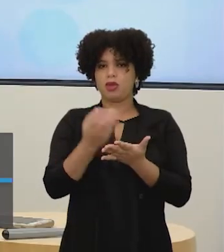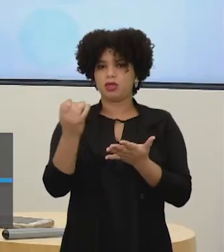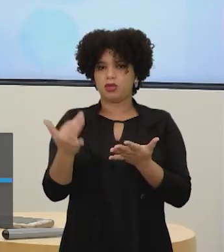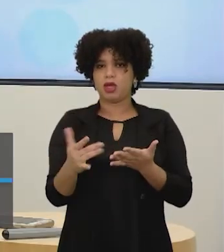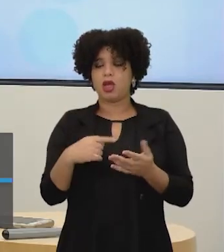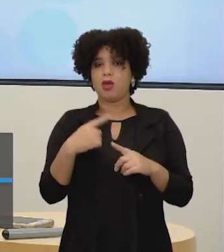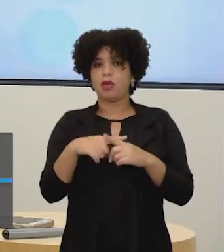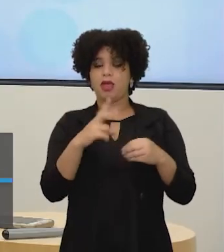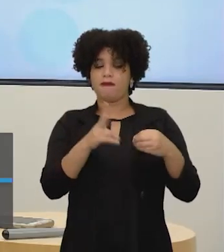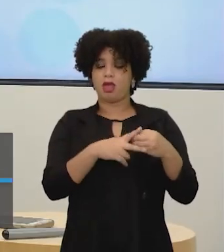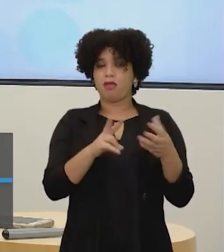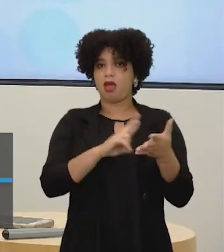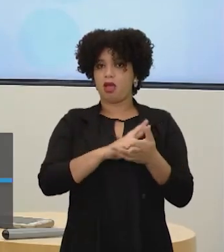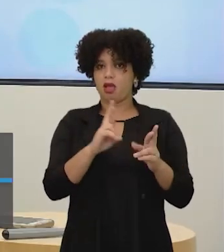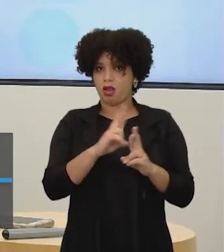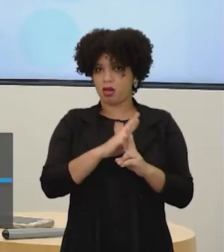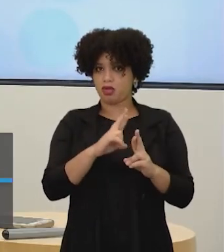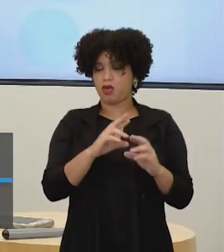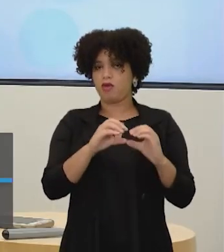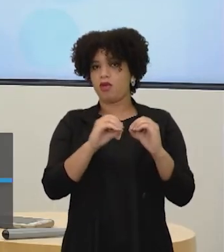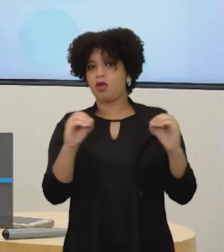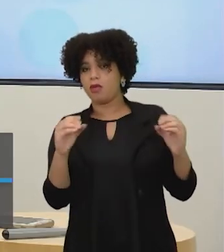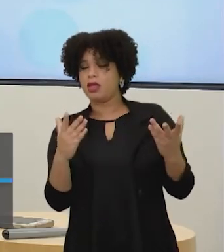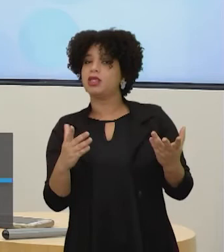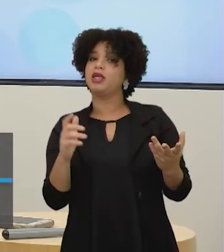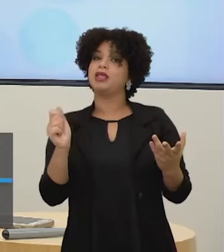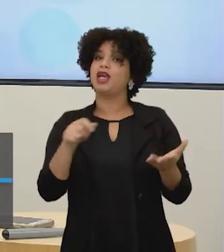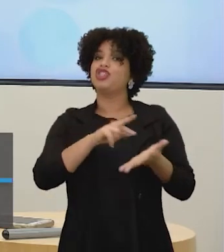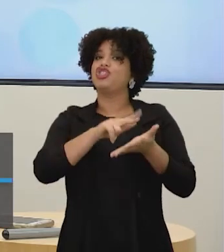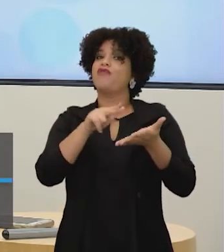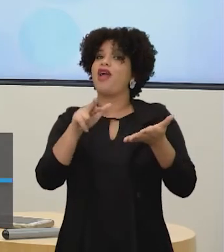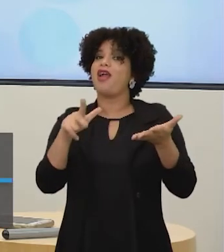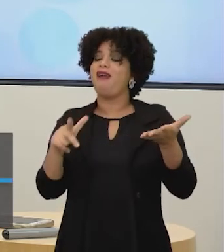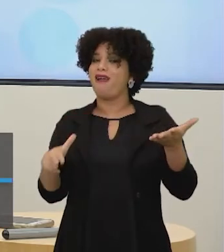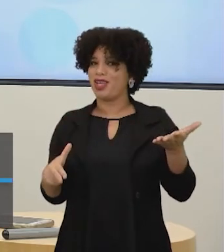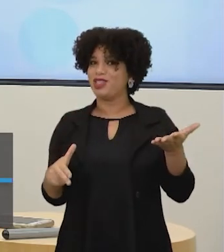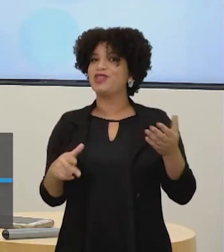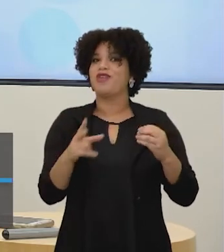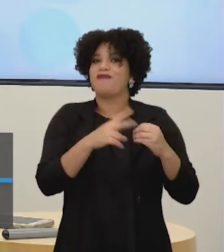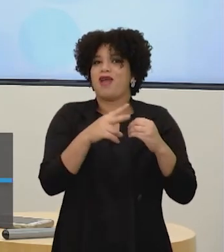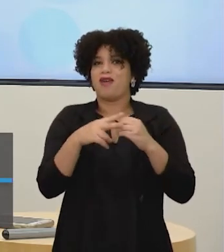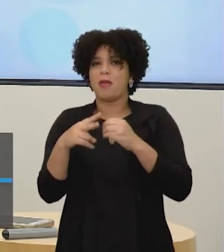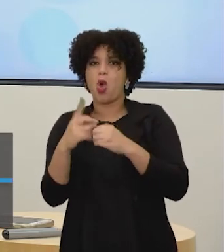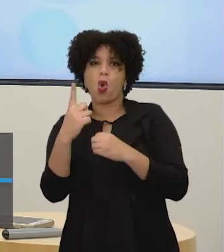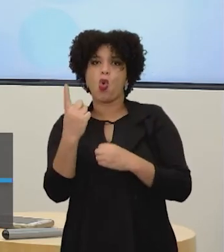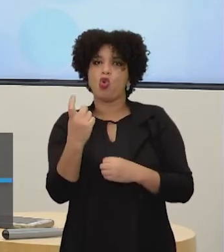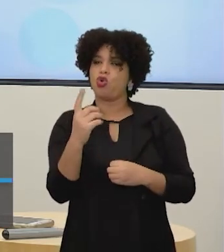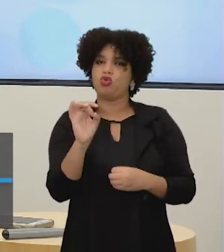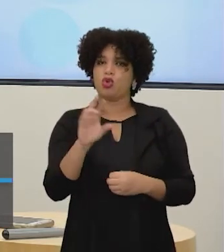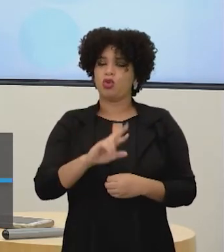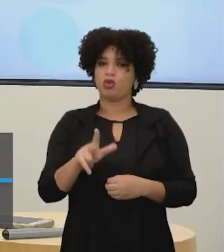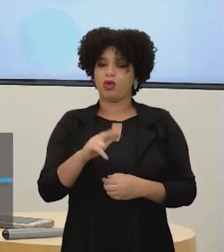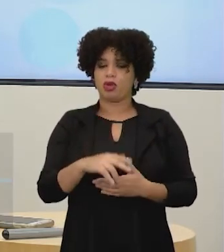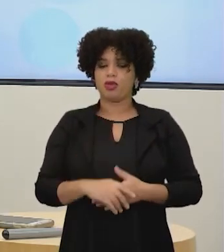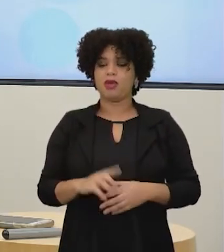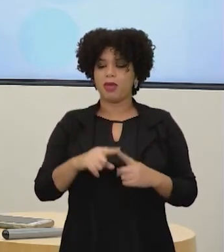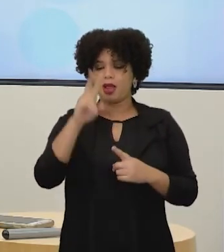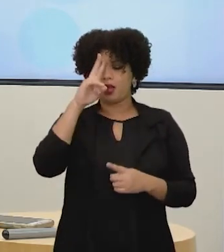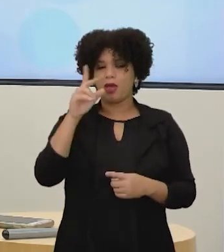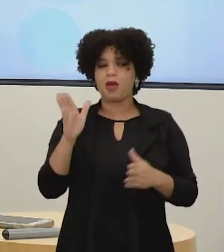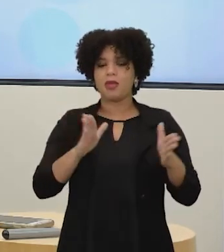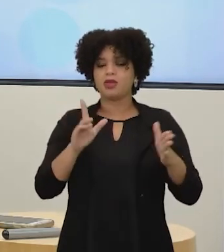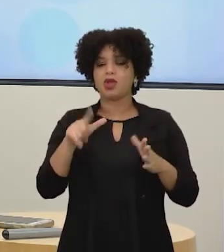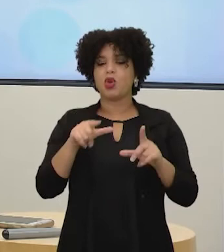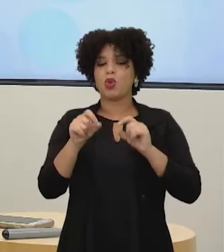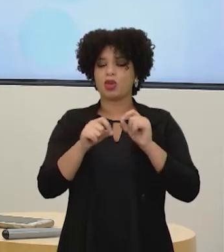está atrelado à oração. Um período pode ter vários verbos e pode ter várias orações sucessivamente, né? Muito bem. Então, lembrando que é período, a gente já lembrou